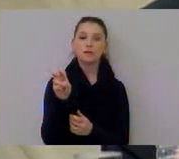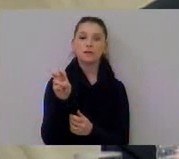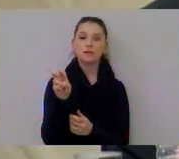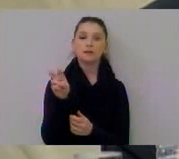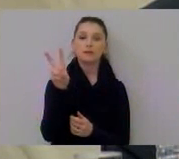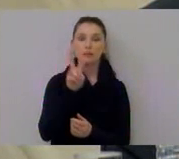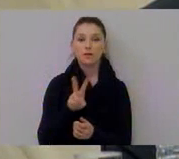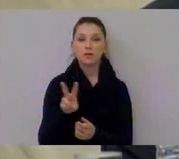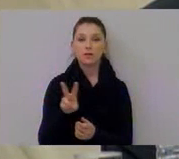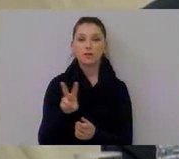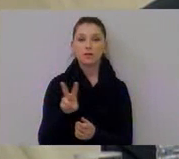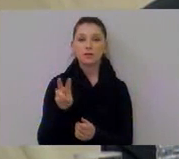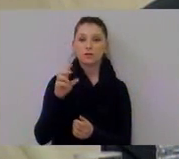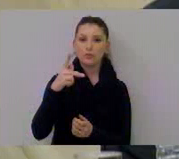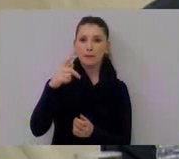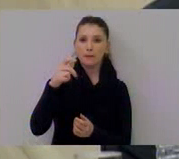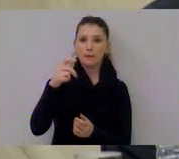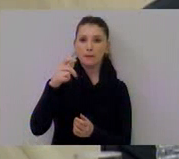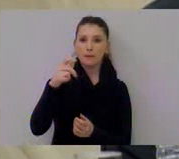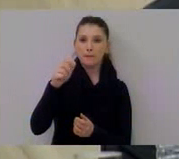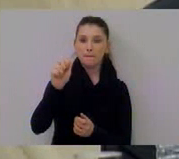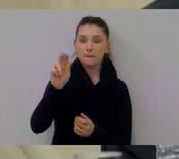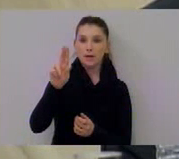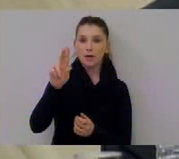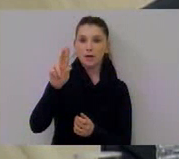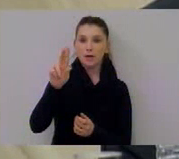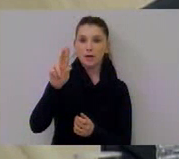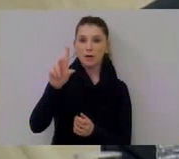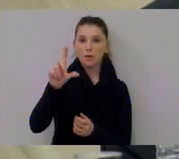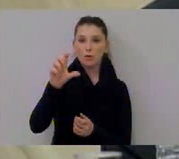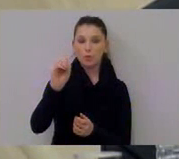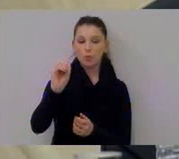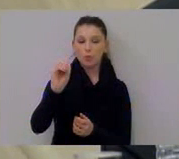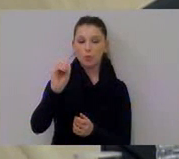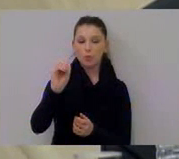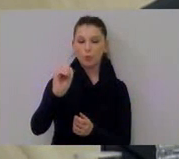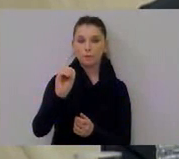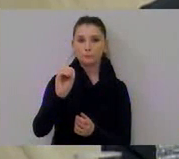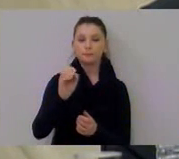vereador Paulo Ferrarese. Assunto: